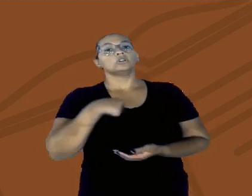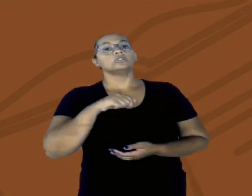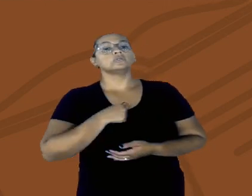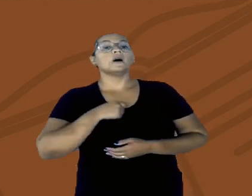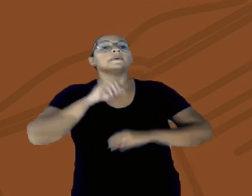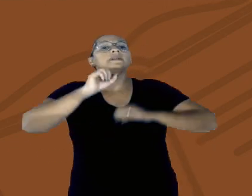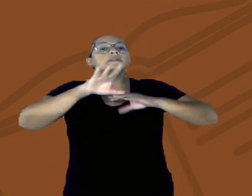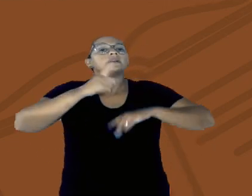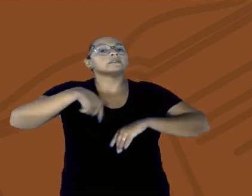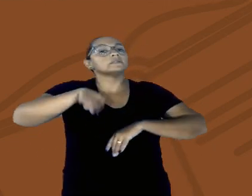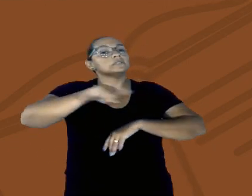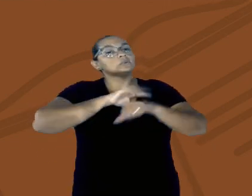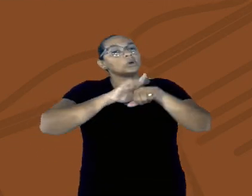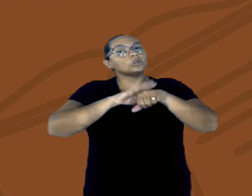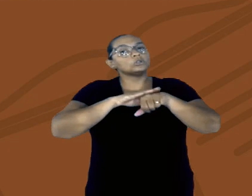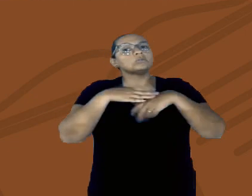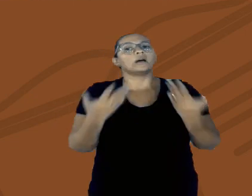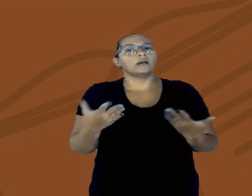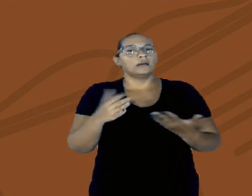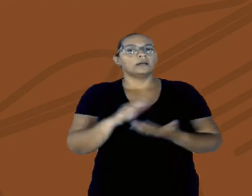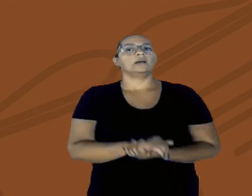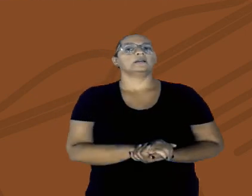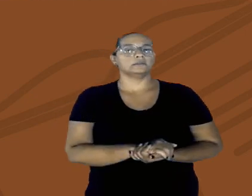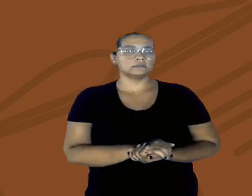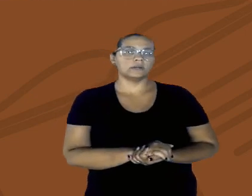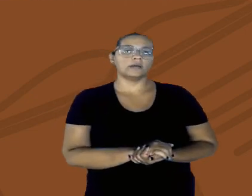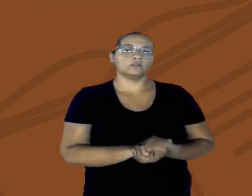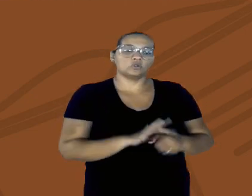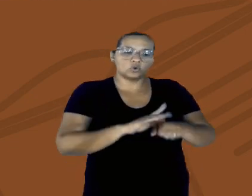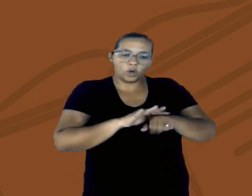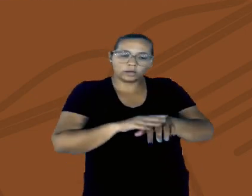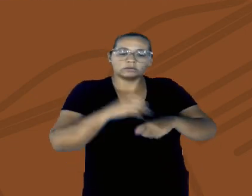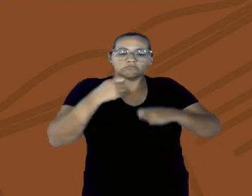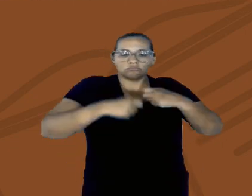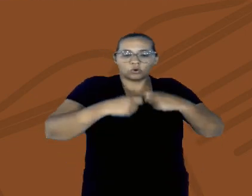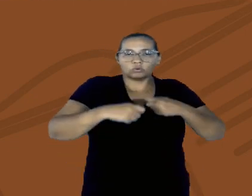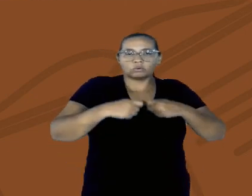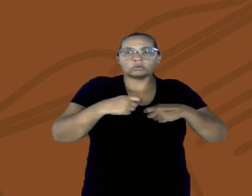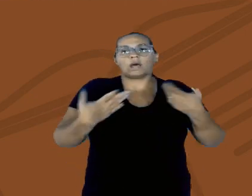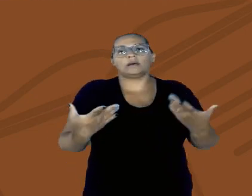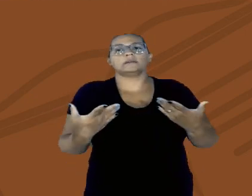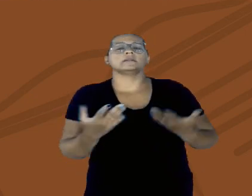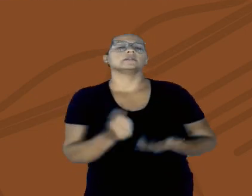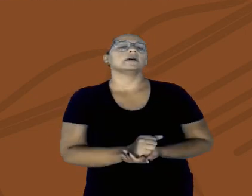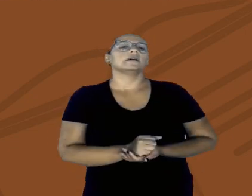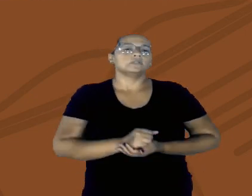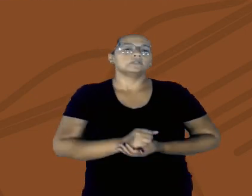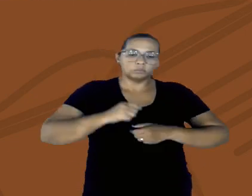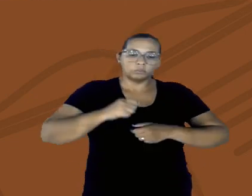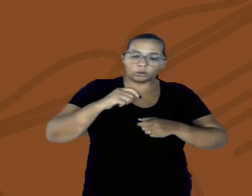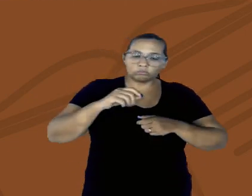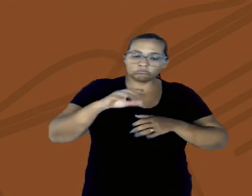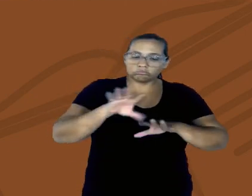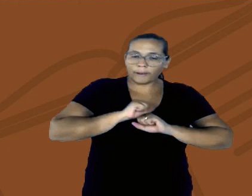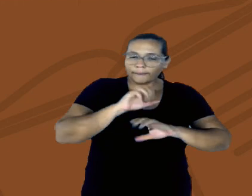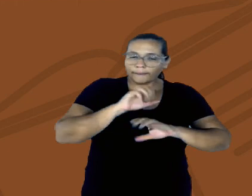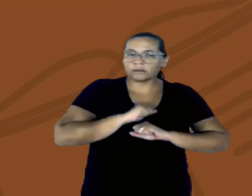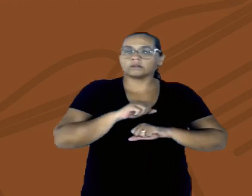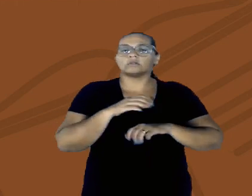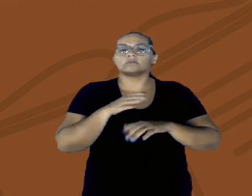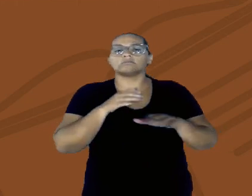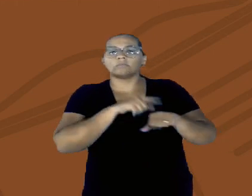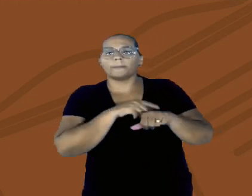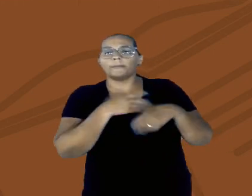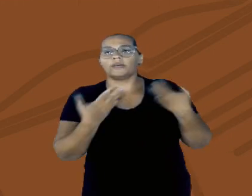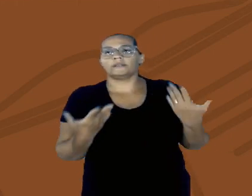ISTs, infecções sexualmente transmissíveis, ou DSTs, doenças sexualmente transmissíveis. Esta